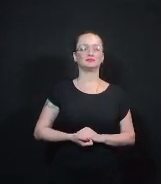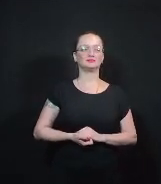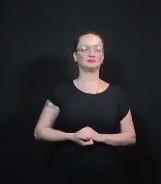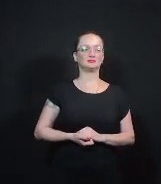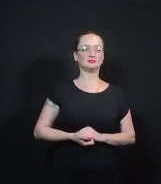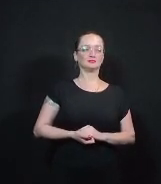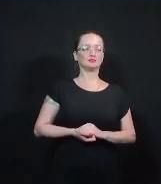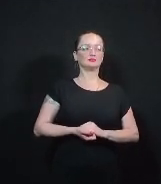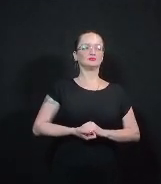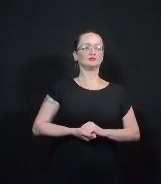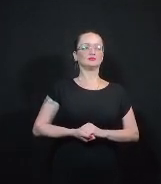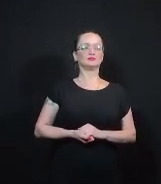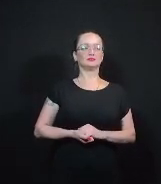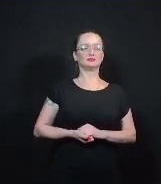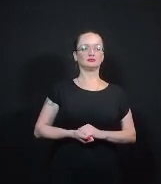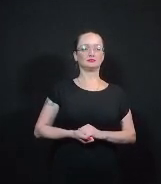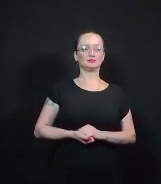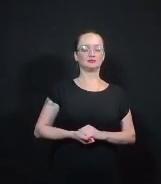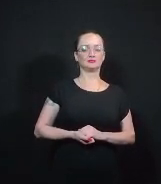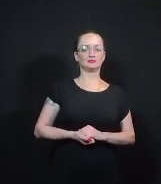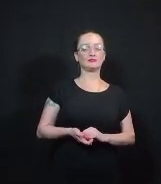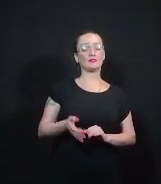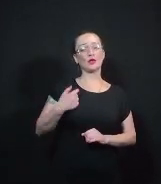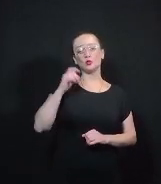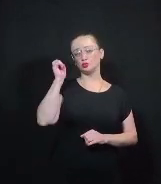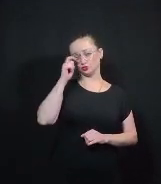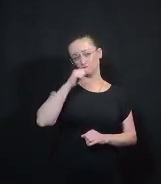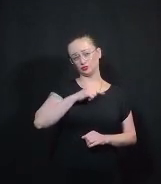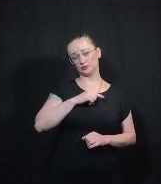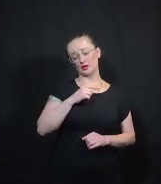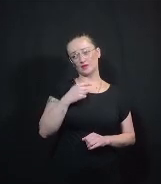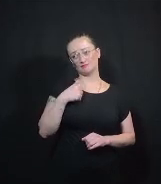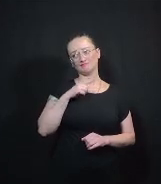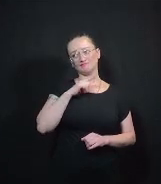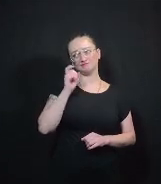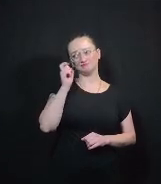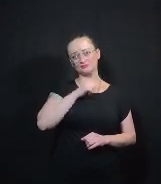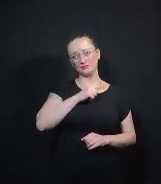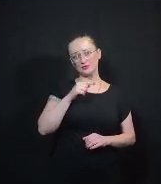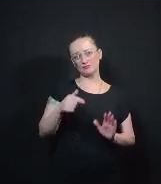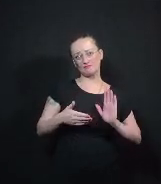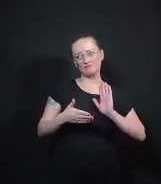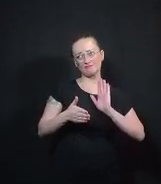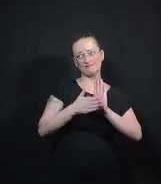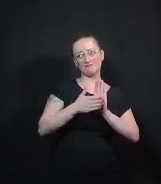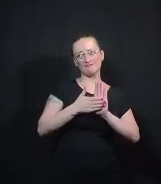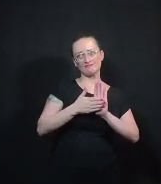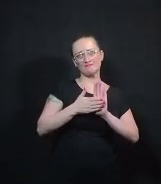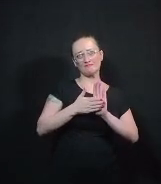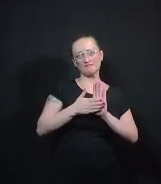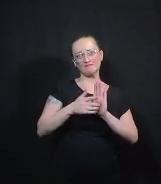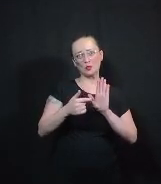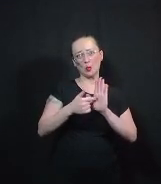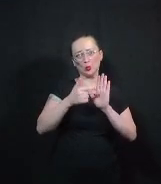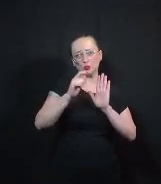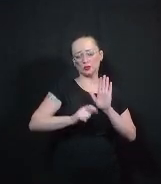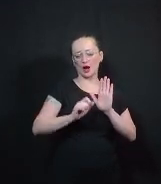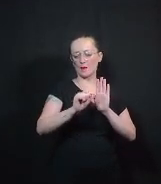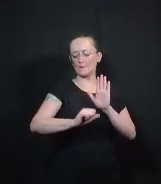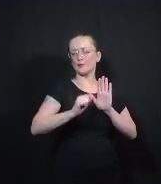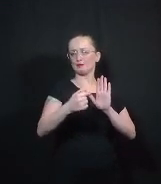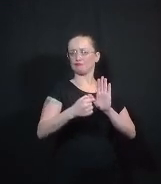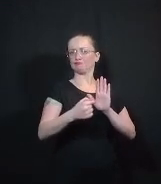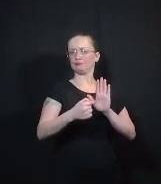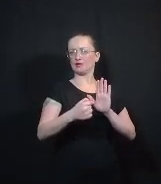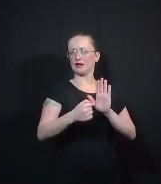Eu teria dificuldade de estabelecer um ponto de mudança entre o